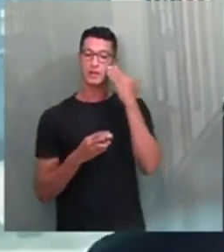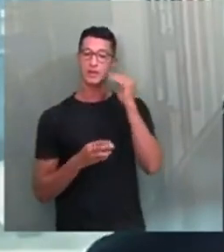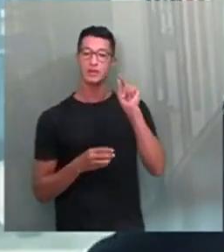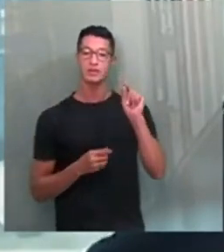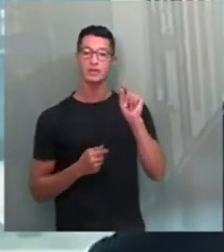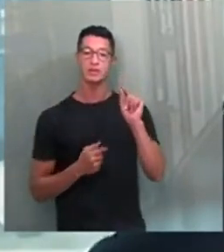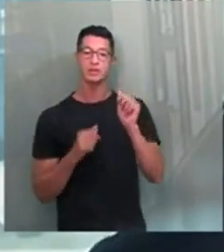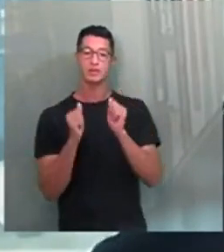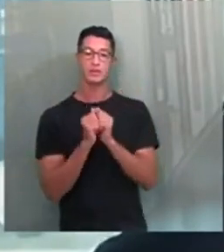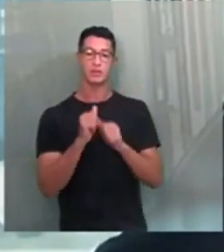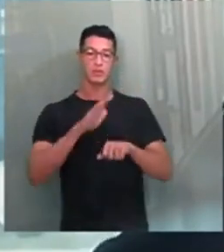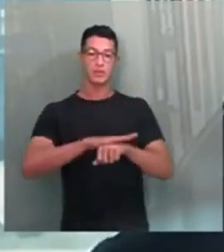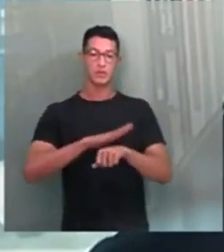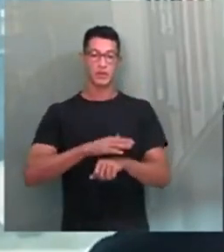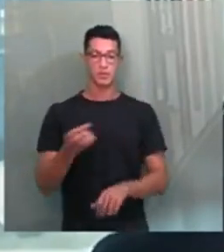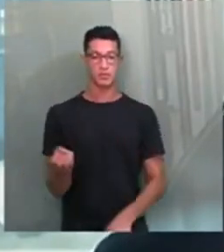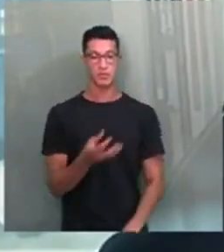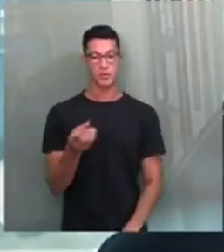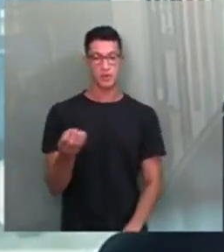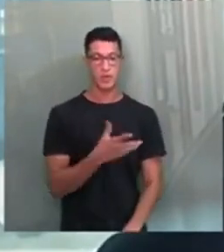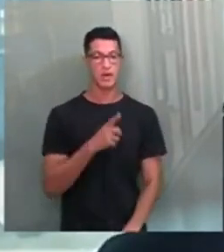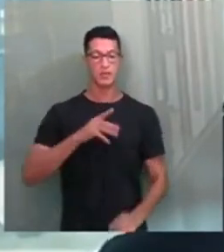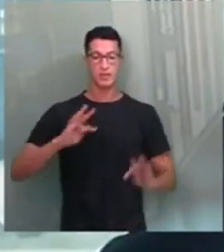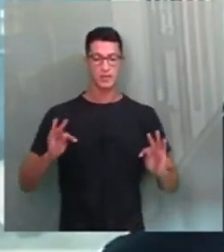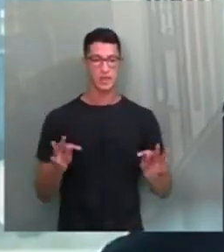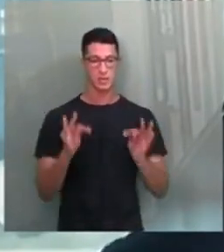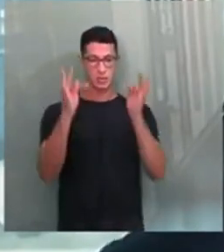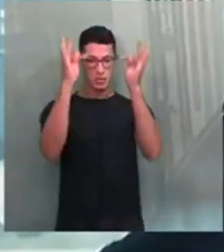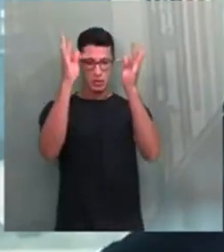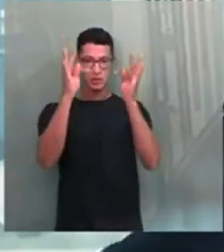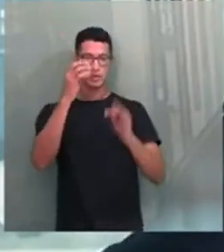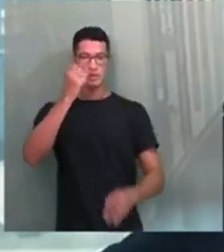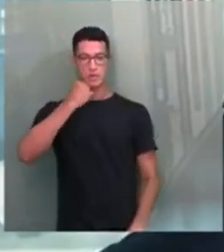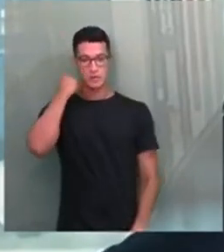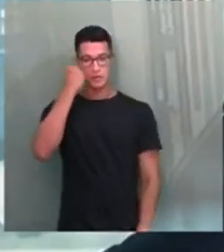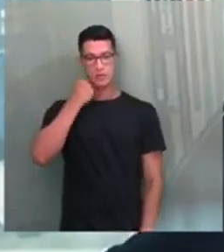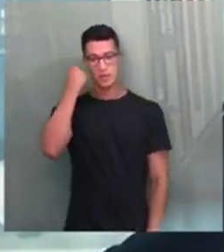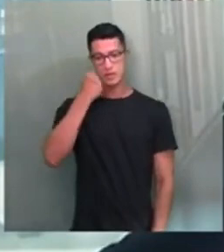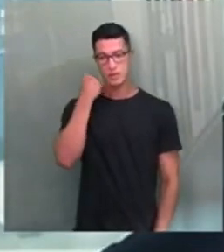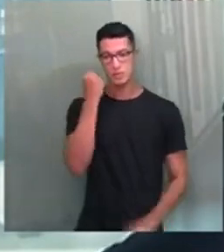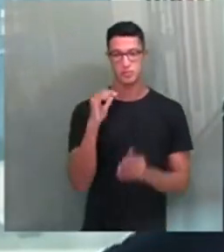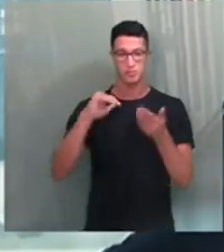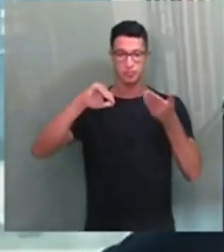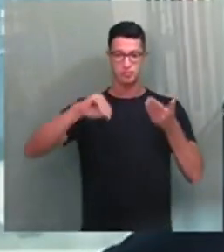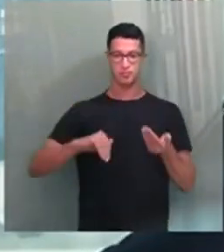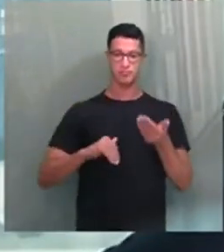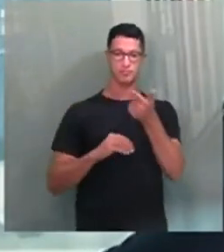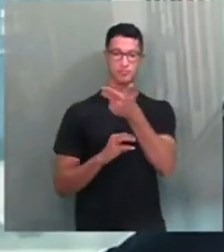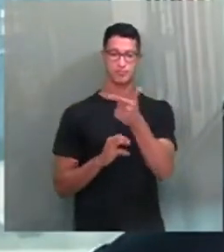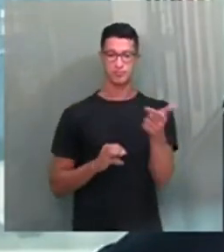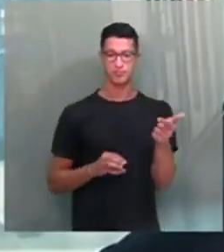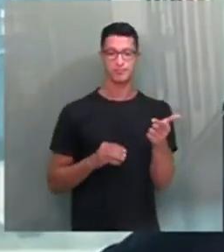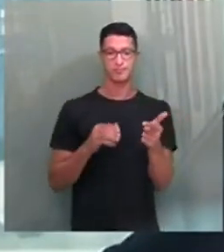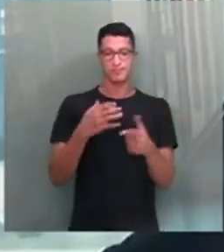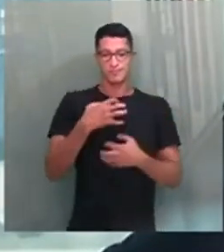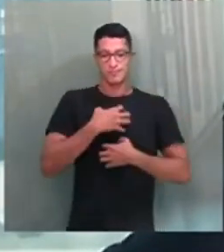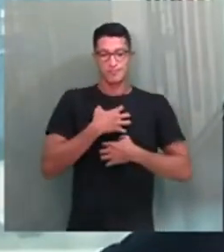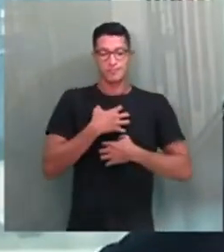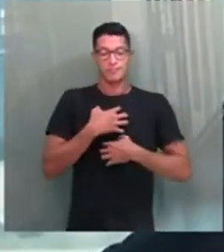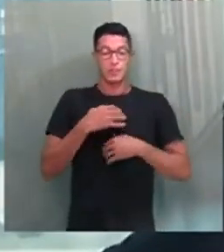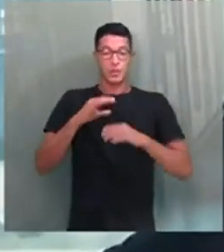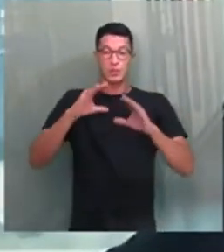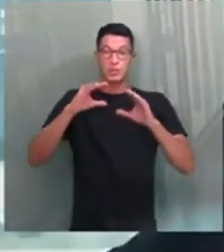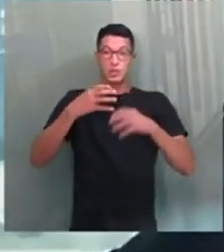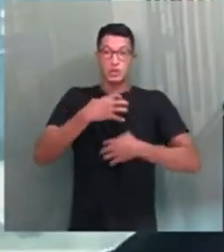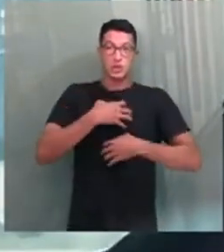que com os tempos modernos, com tanta tecnologia, o Senado, o Congresso, não tivesse um meio e meio de se